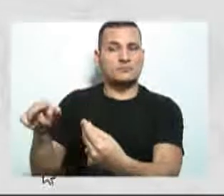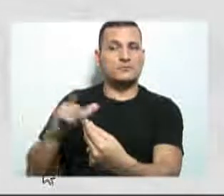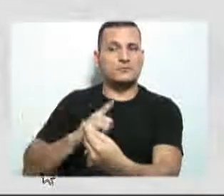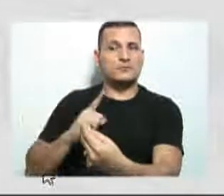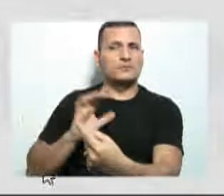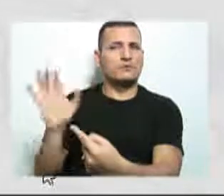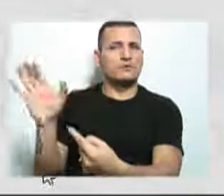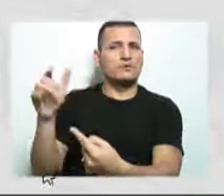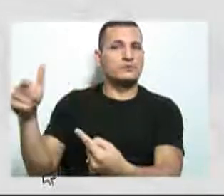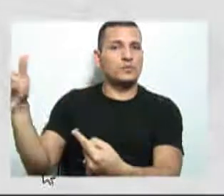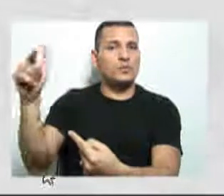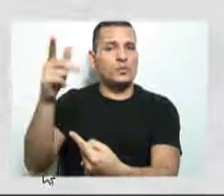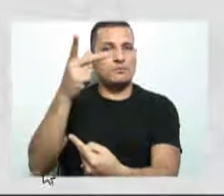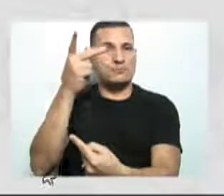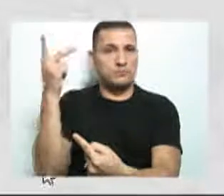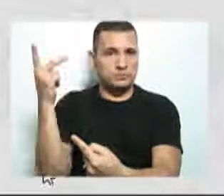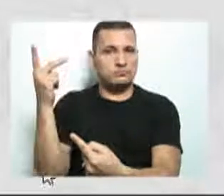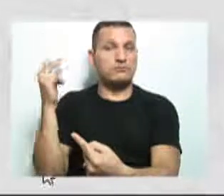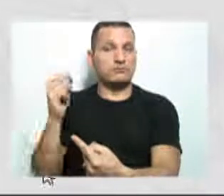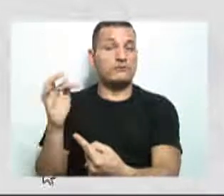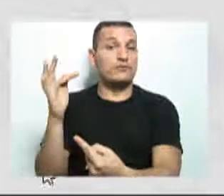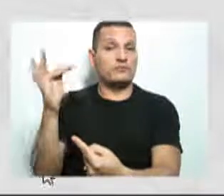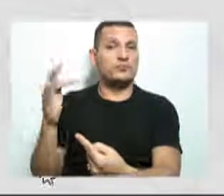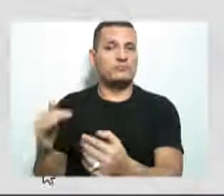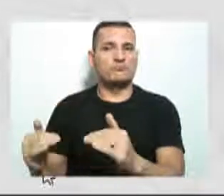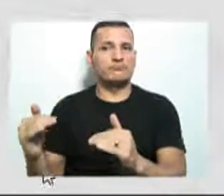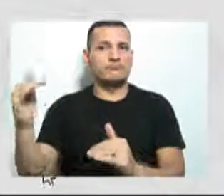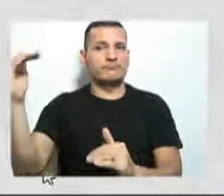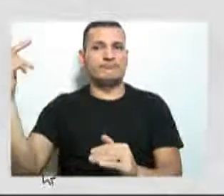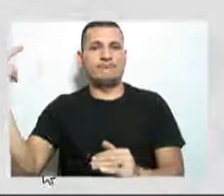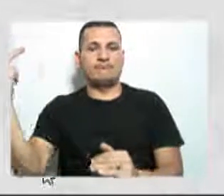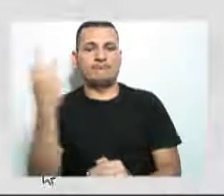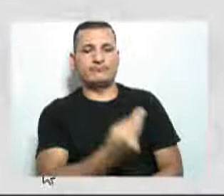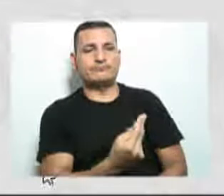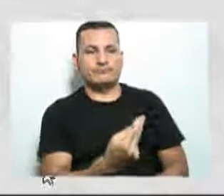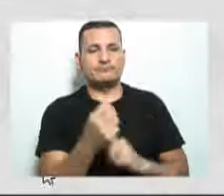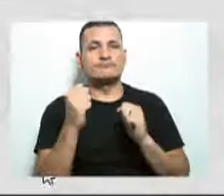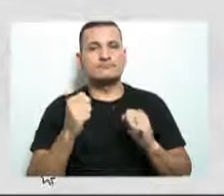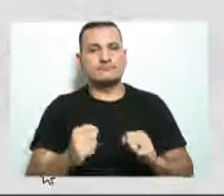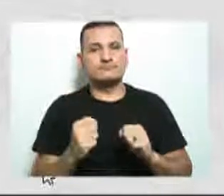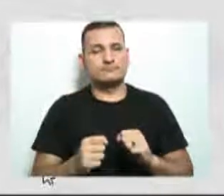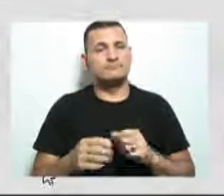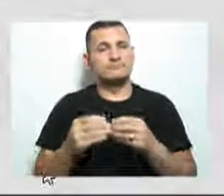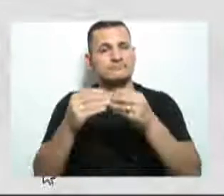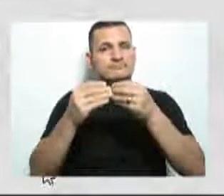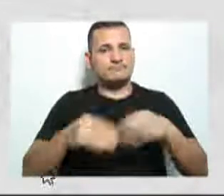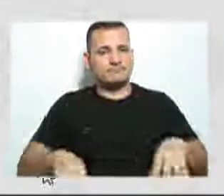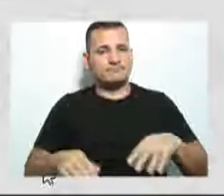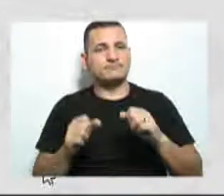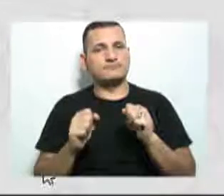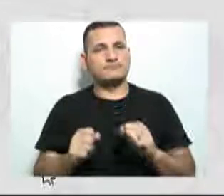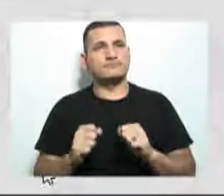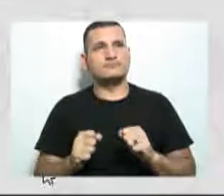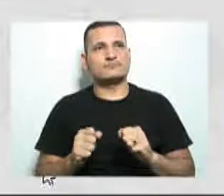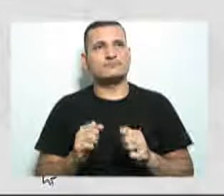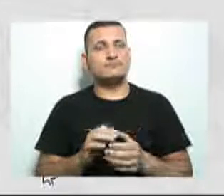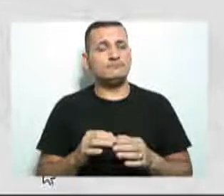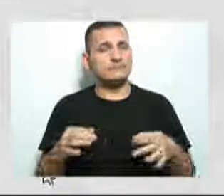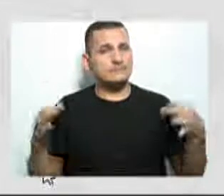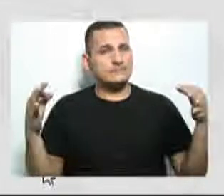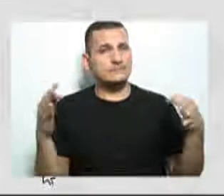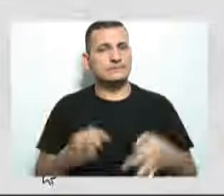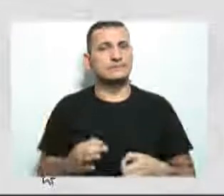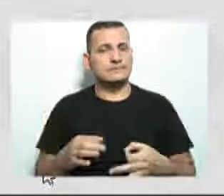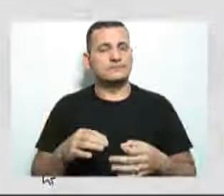sobre outras pessoas que nós vamos negociar no futuro. E isso pode ser prejudicial, com certeza